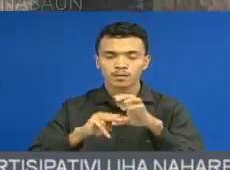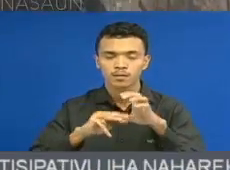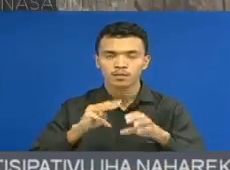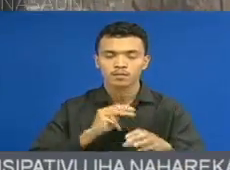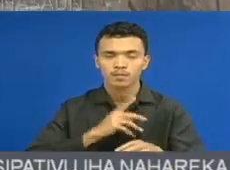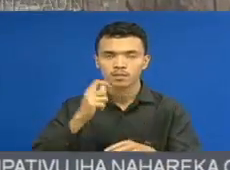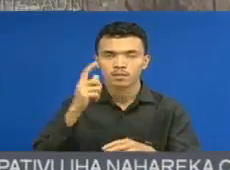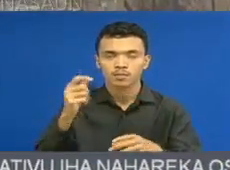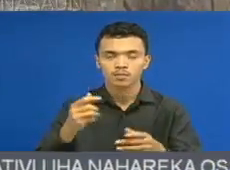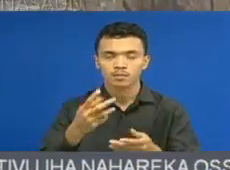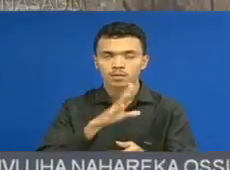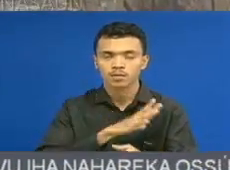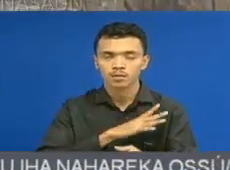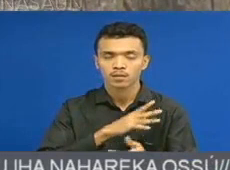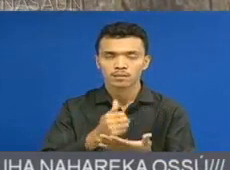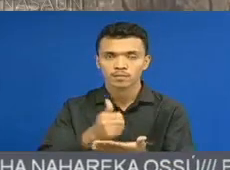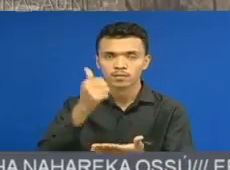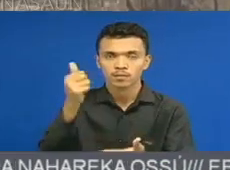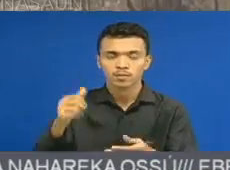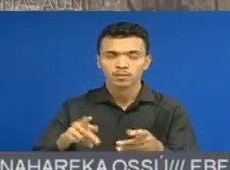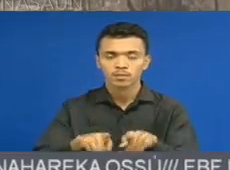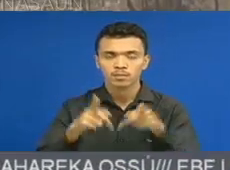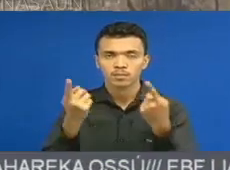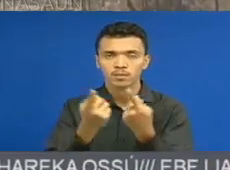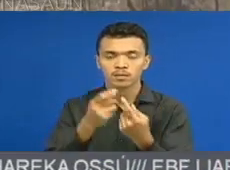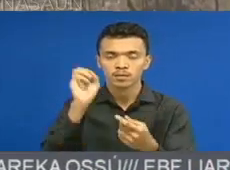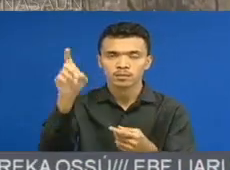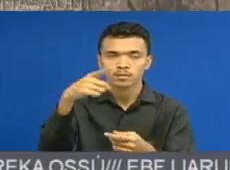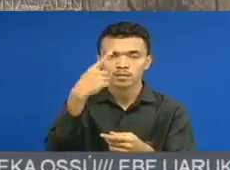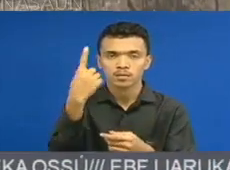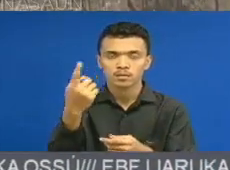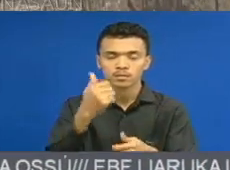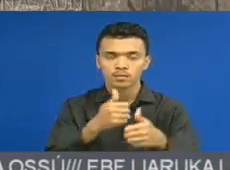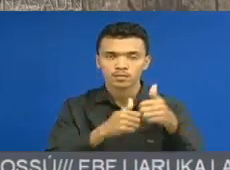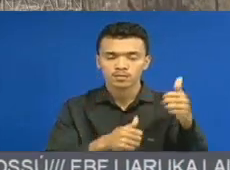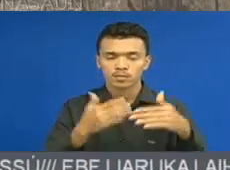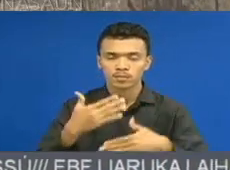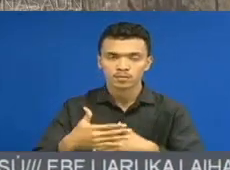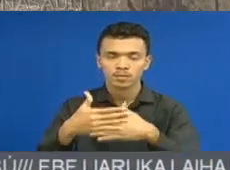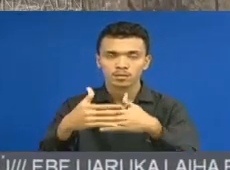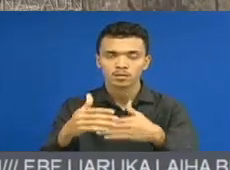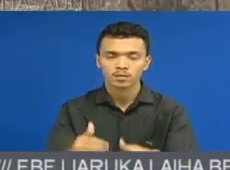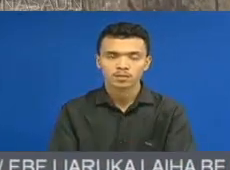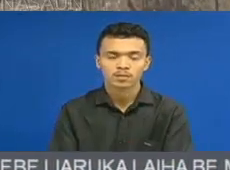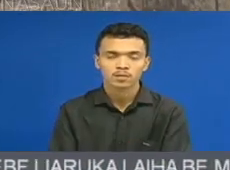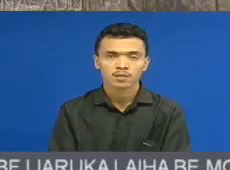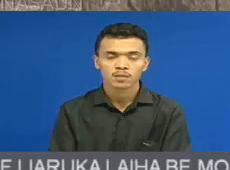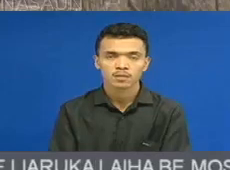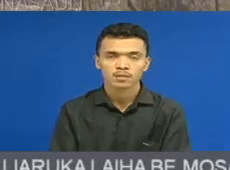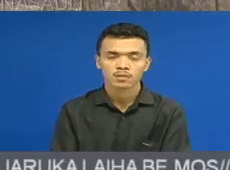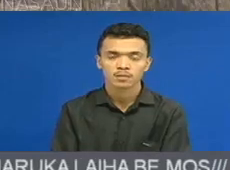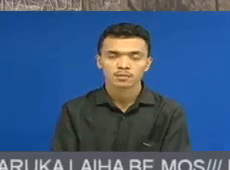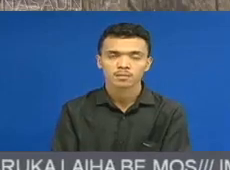uma companhia na cianulo resingia, neve makatuir proses tenderização neve ia